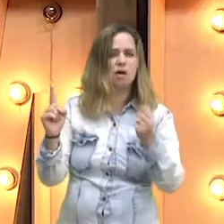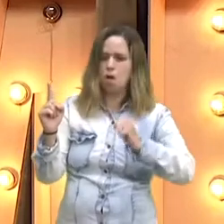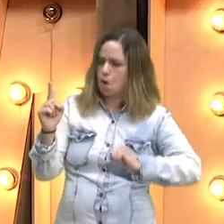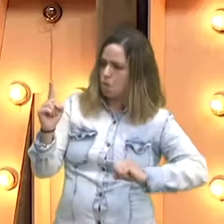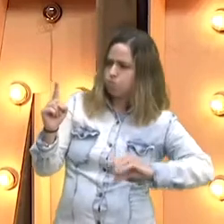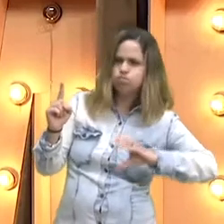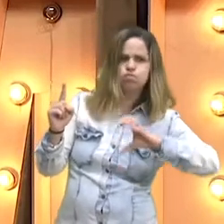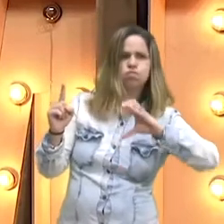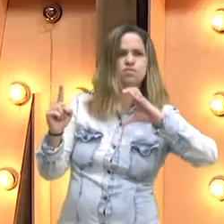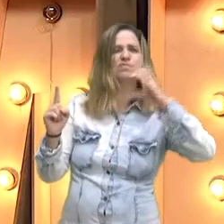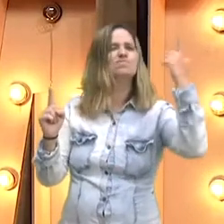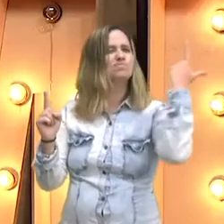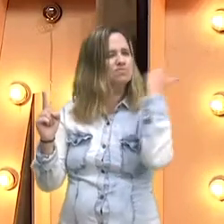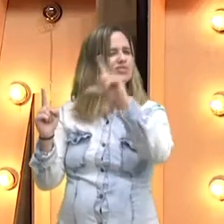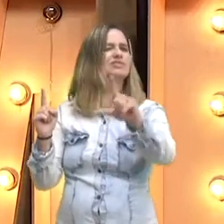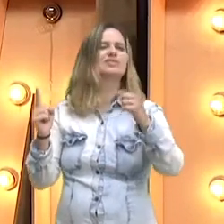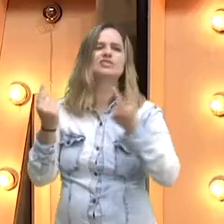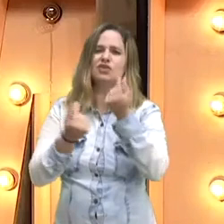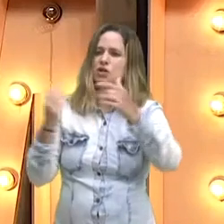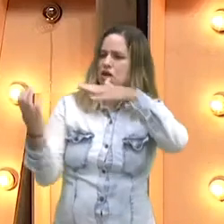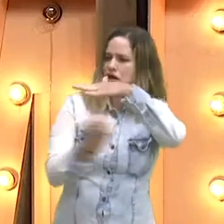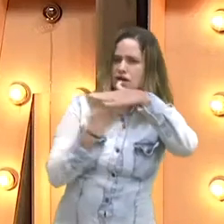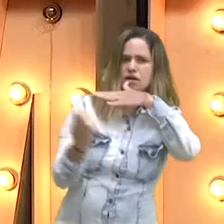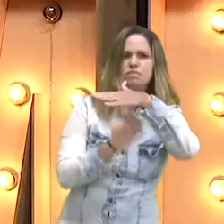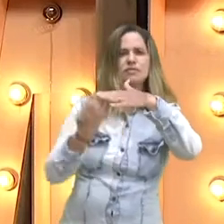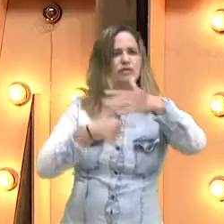cheio da grana, as empresas prosperando, mas não tinha família.